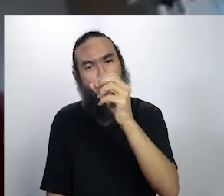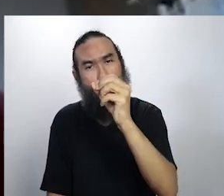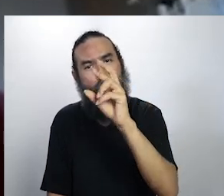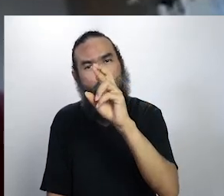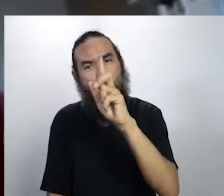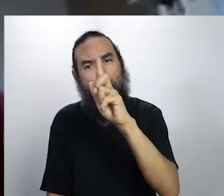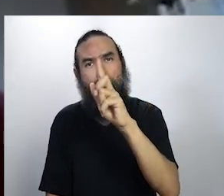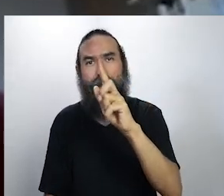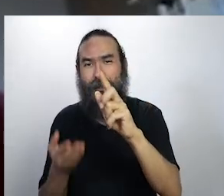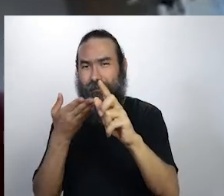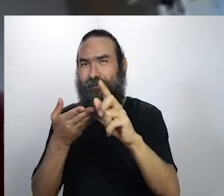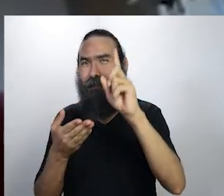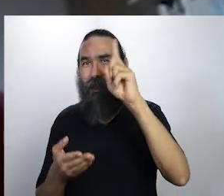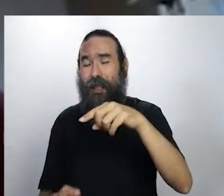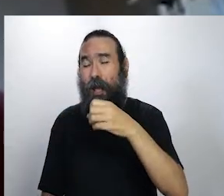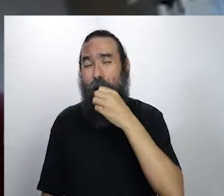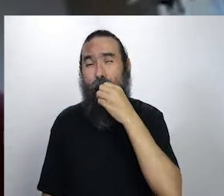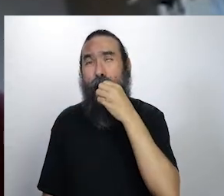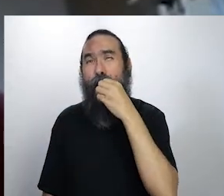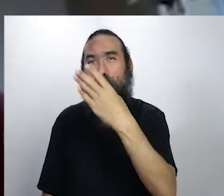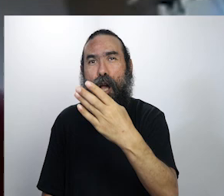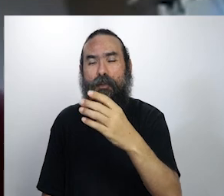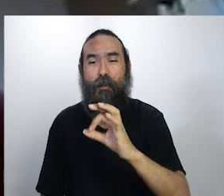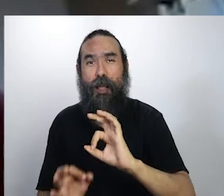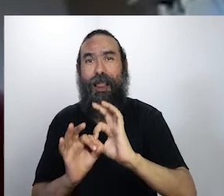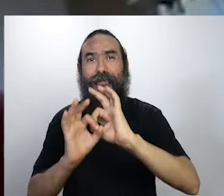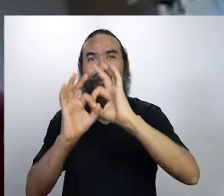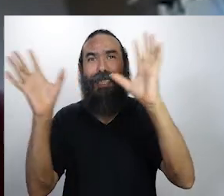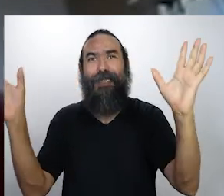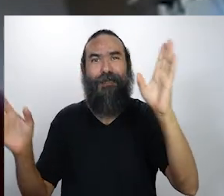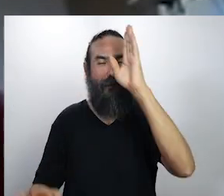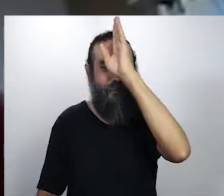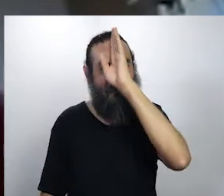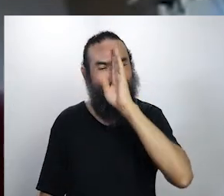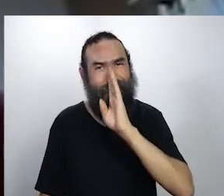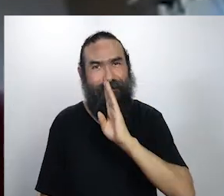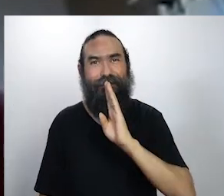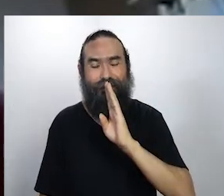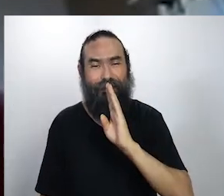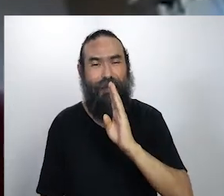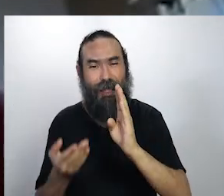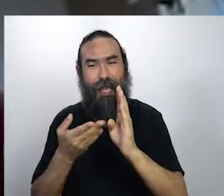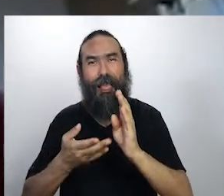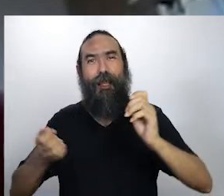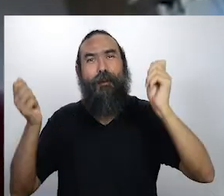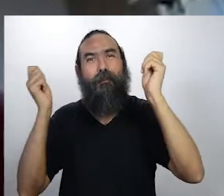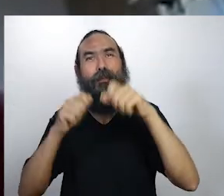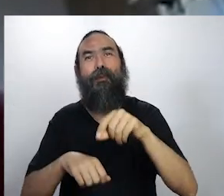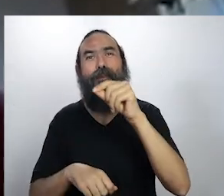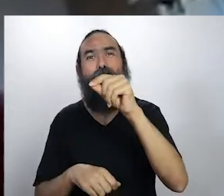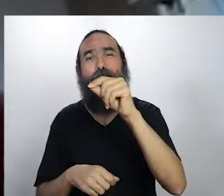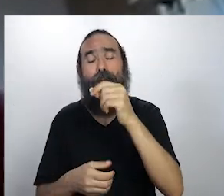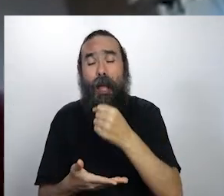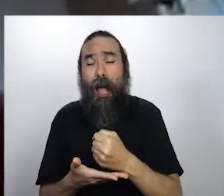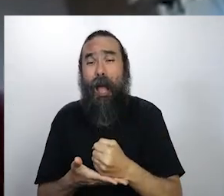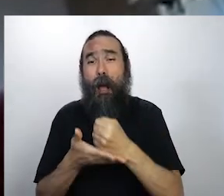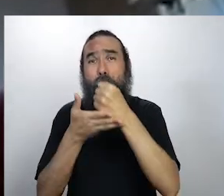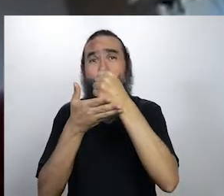possibilidades de uso educativo e de extensão, né? Eu acho que é um programa muito fácil, né?